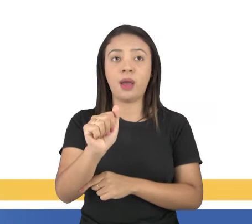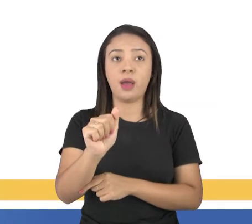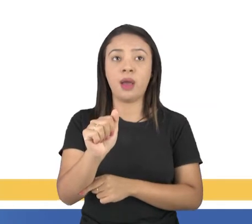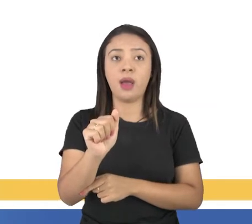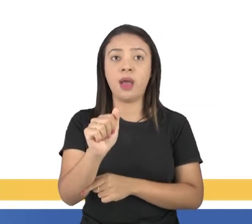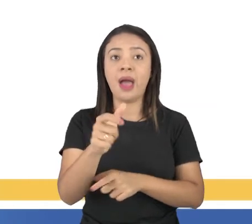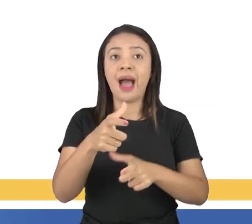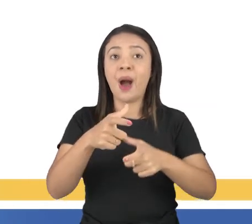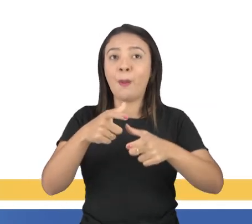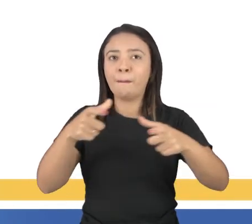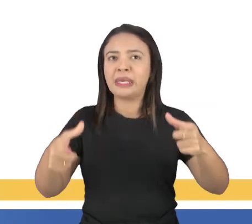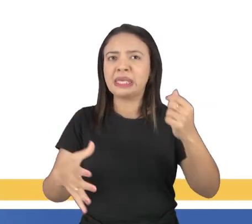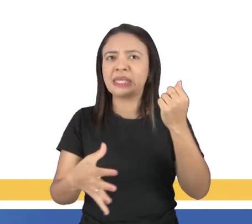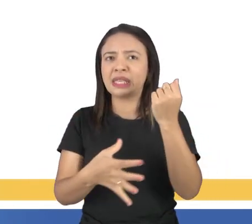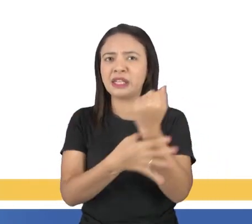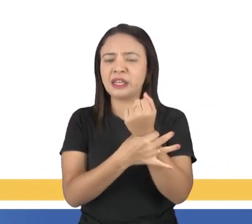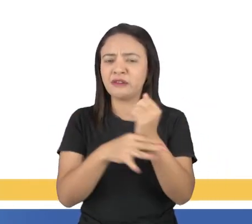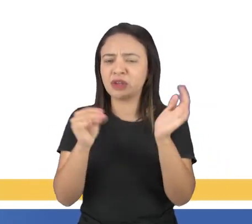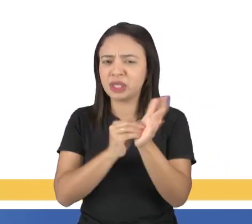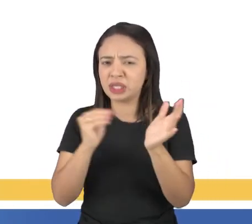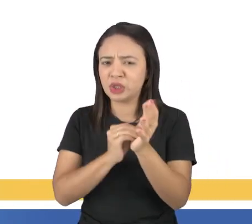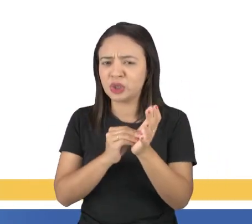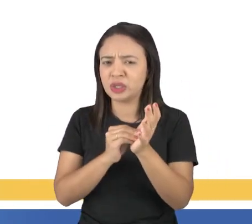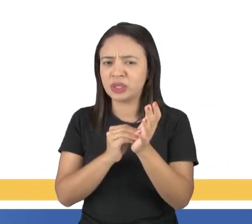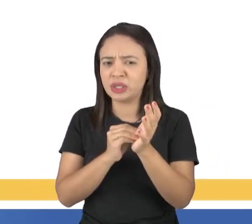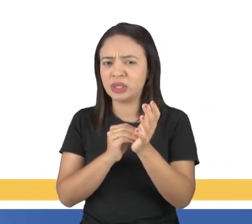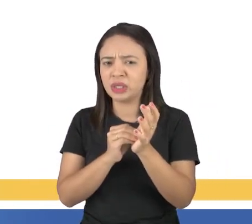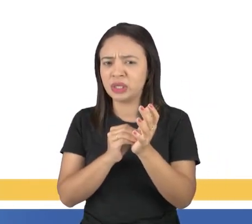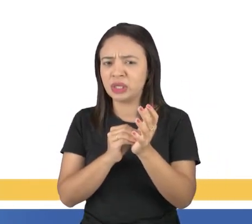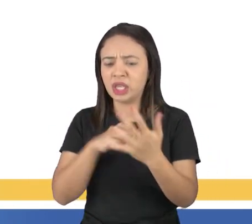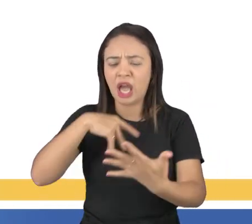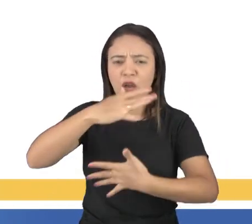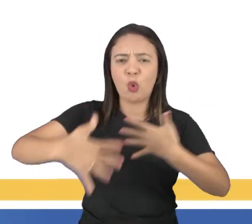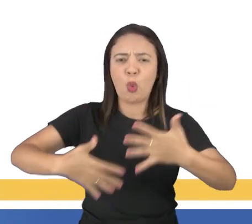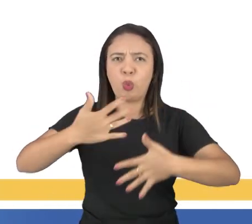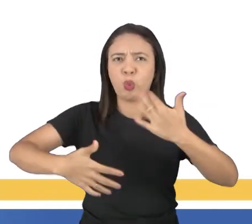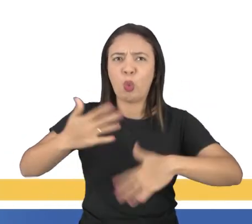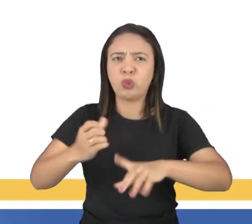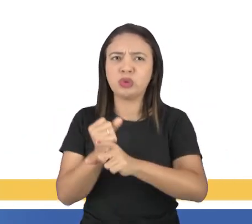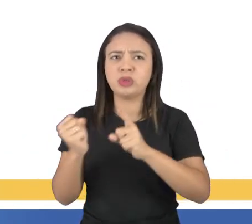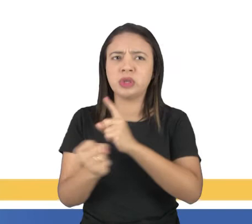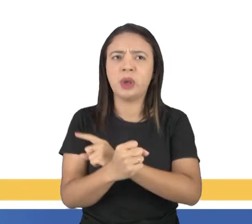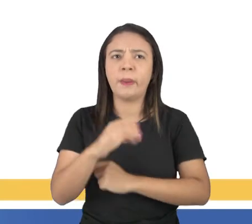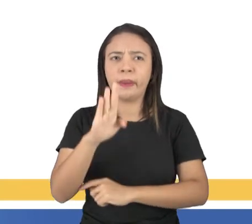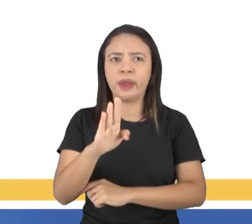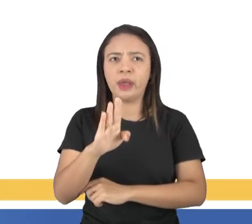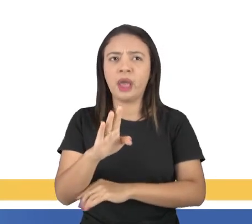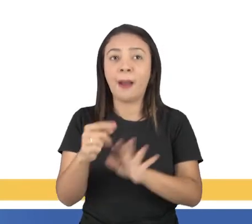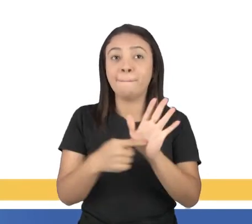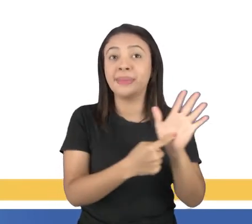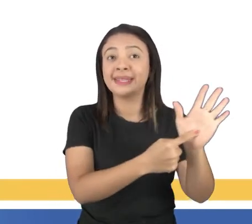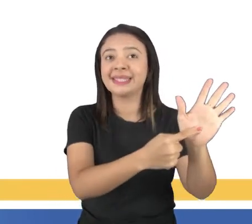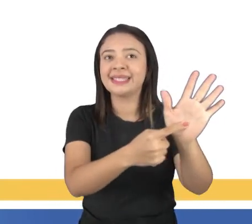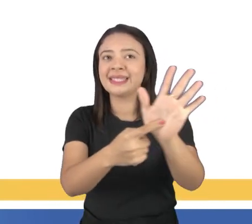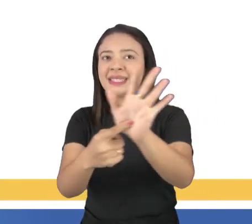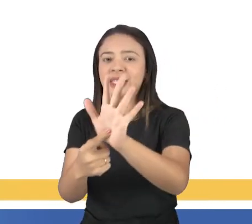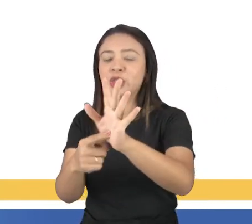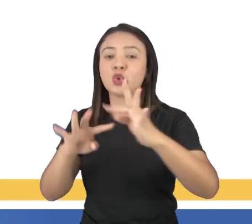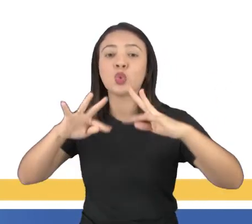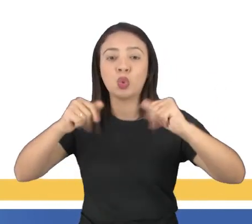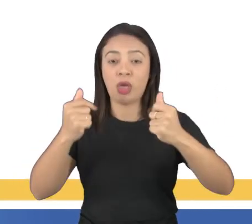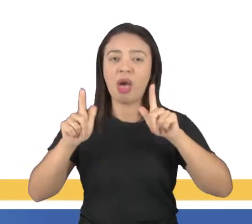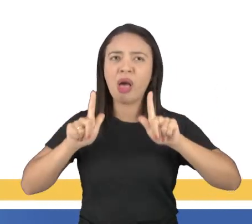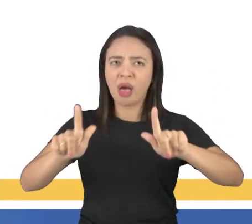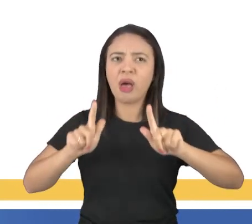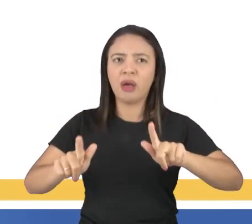inseguridade e o cais social. B. Tornam visíveis suas reivindicações e aumentam sua representatividade. C.